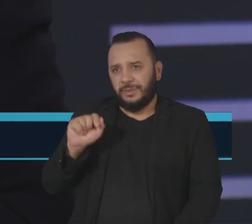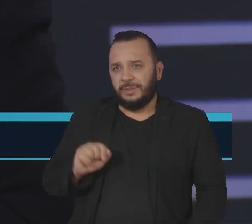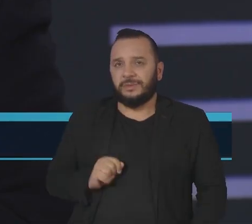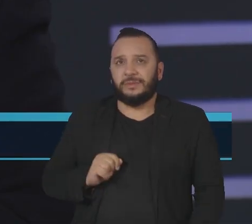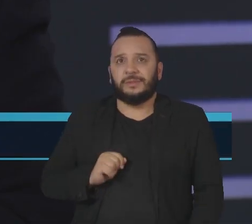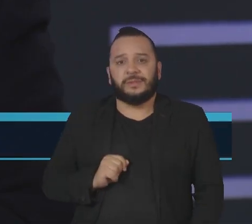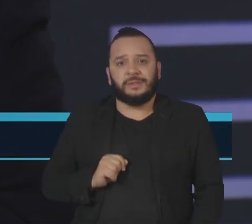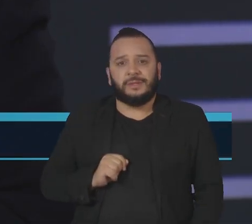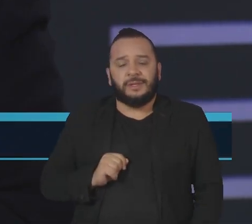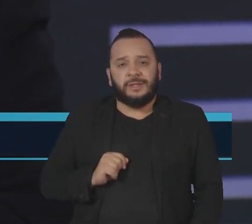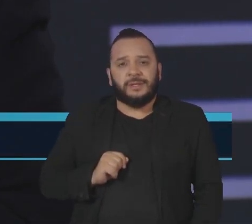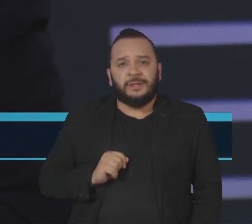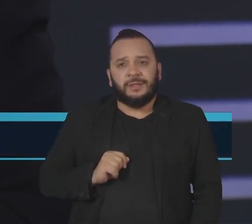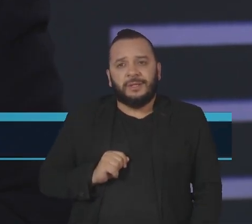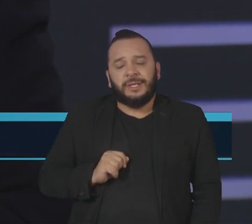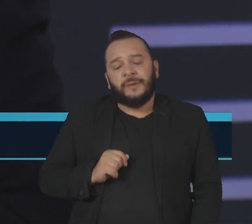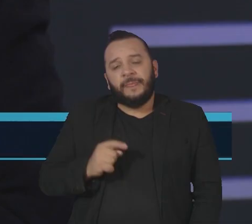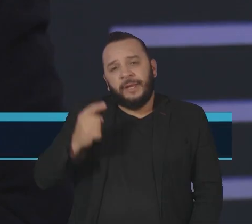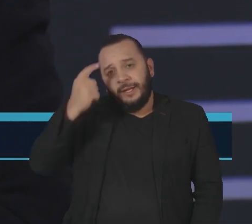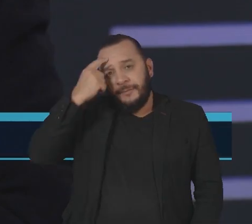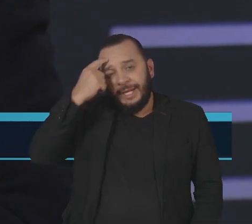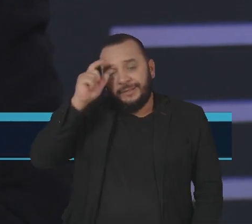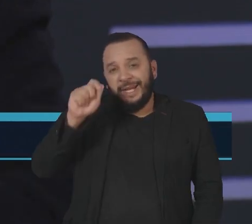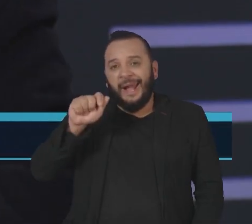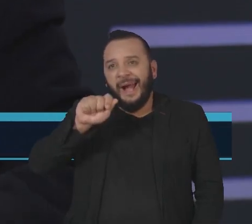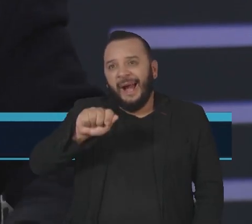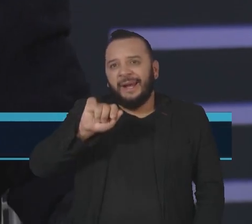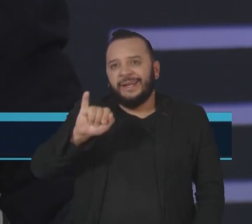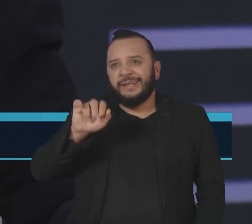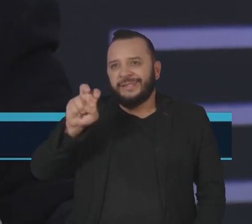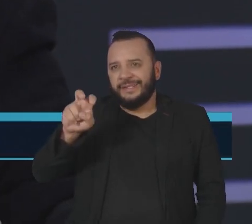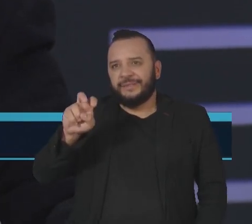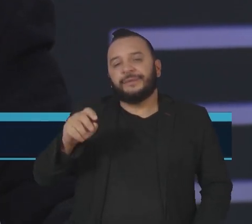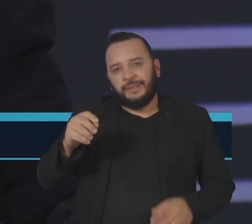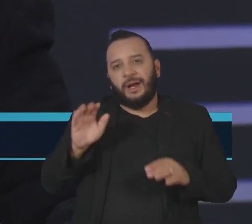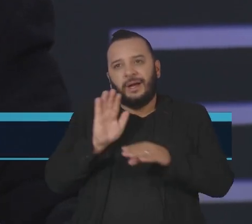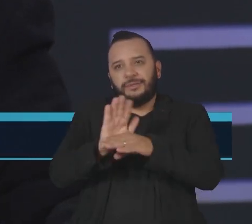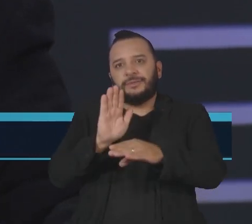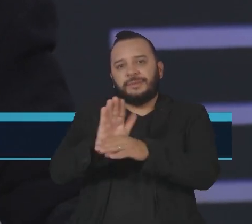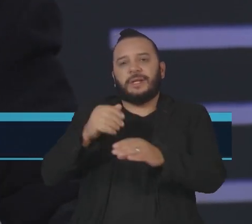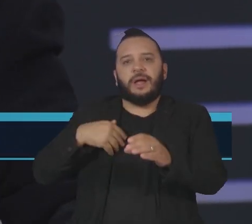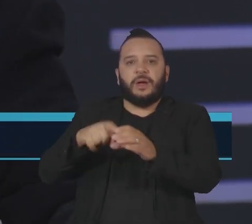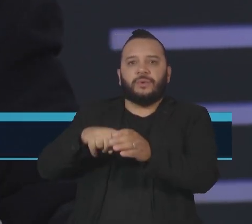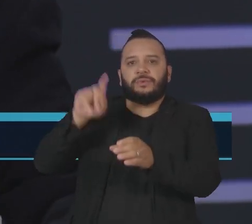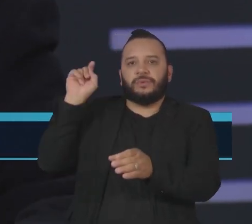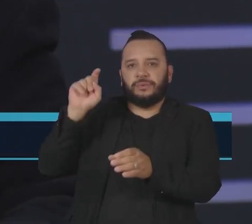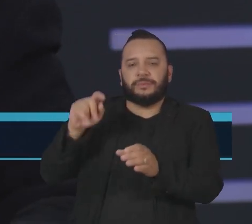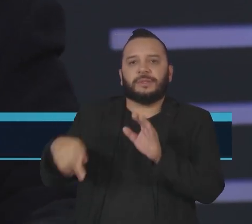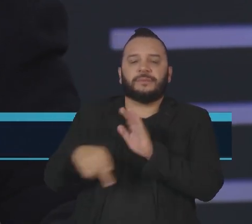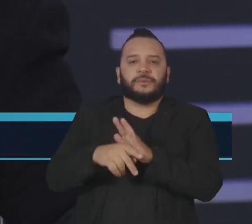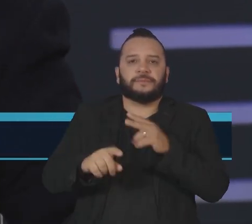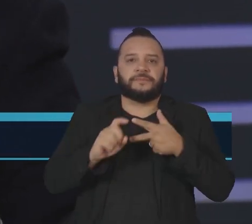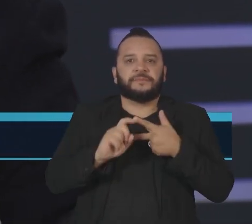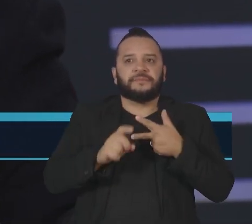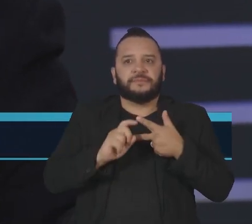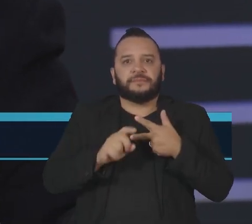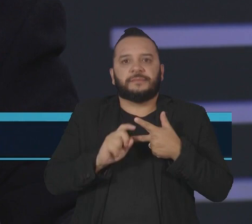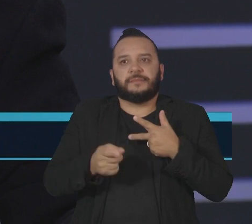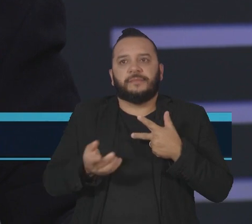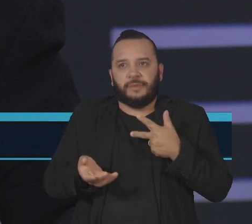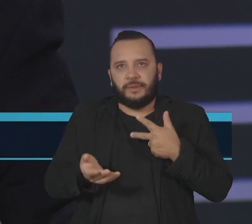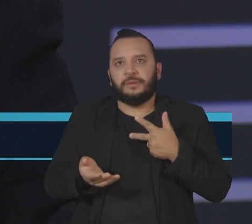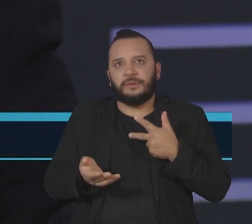Ele via como um ato e que ia dar autonomia ao executivo, é assim que ele fala, ia dar autonomia ao